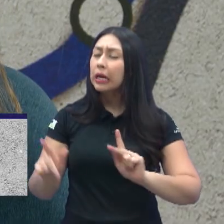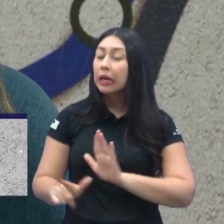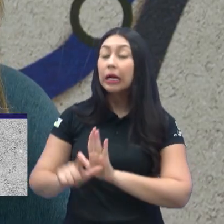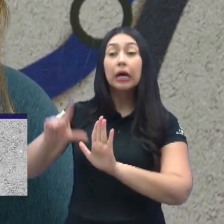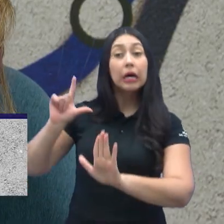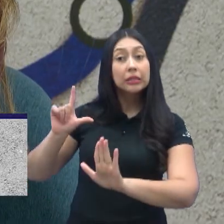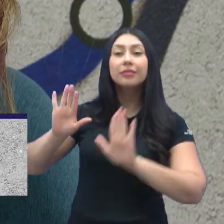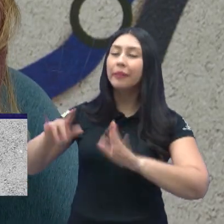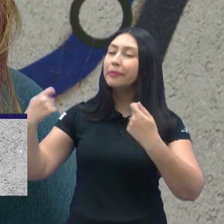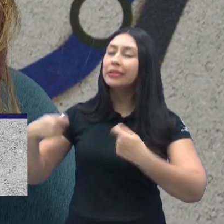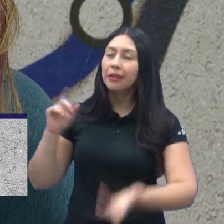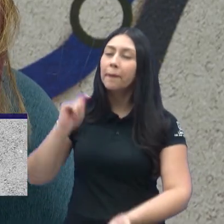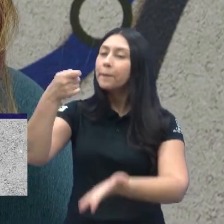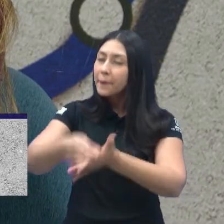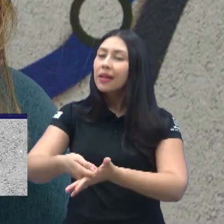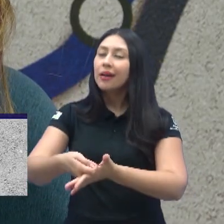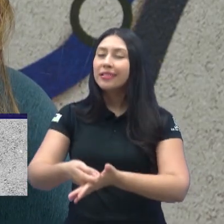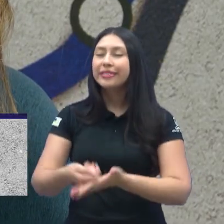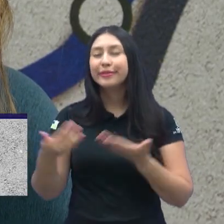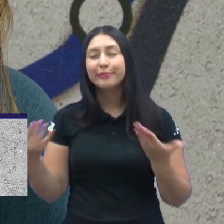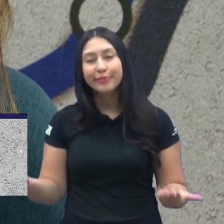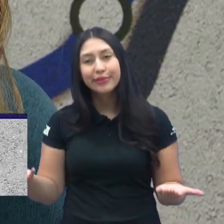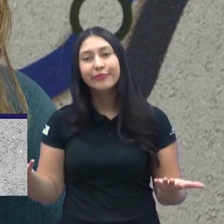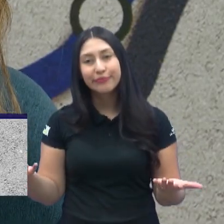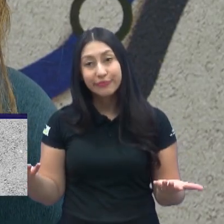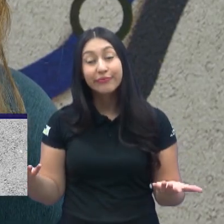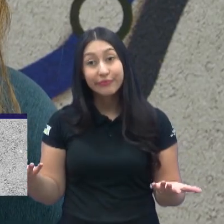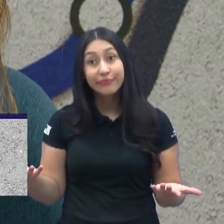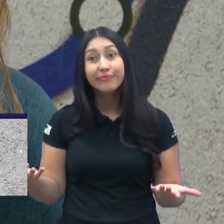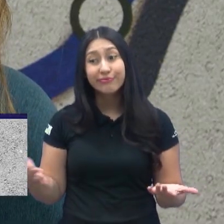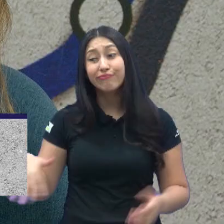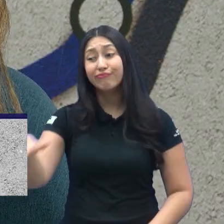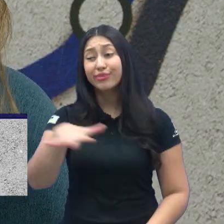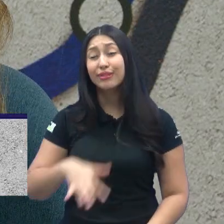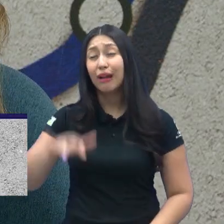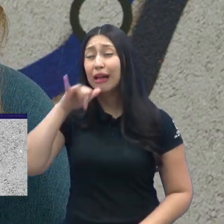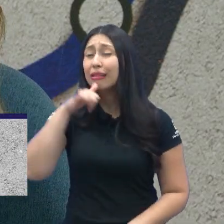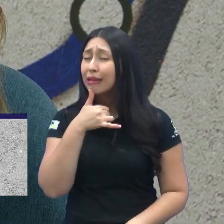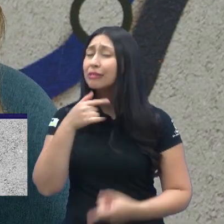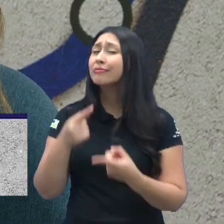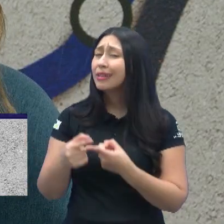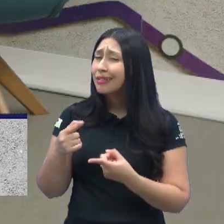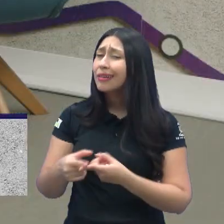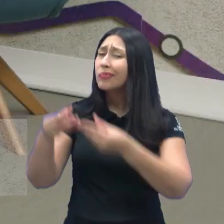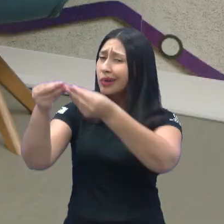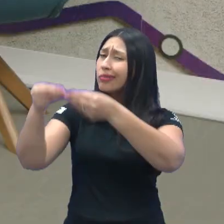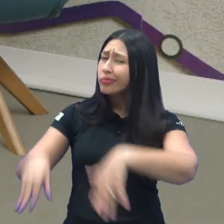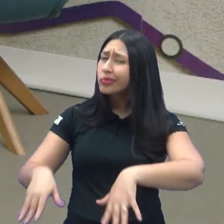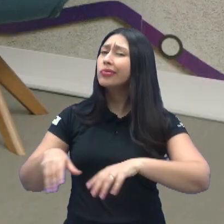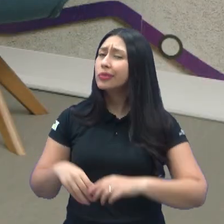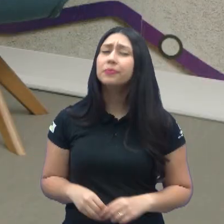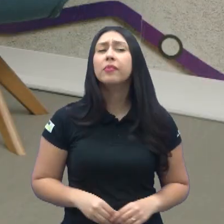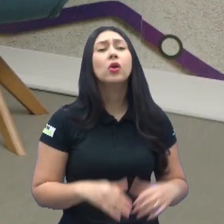pedágio e tal, mas realmente o pessoal está bem desanimado, porque deu uma baqueada. Qual a